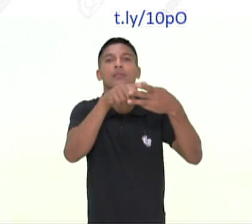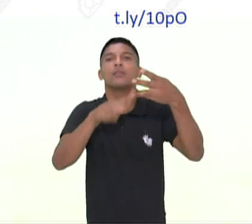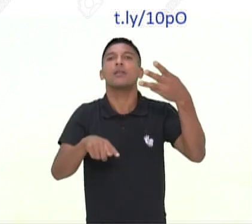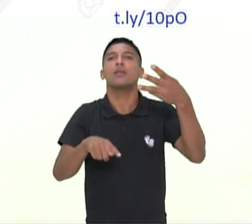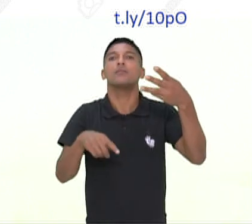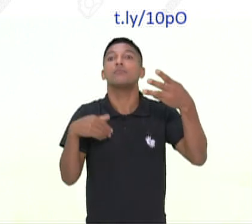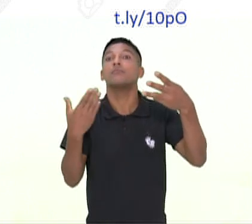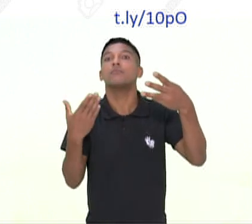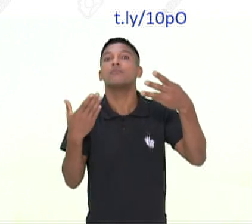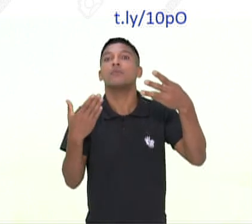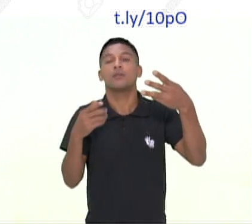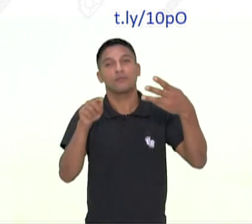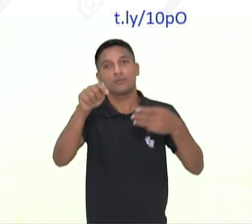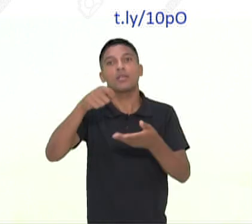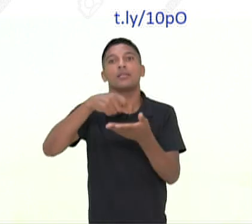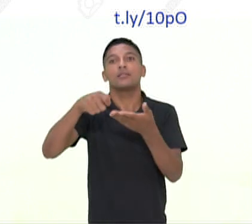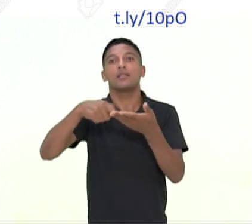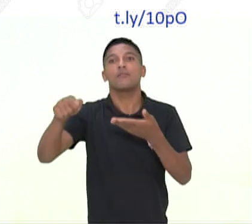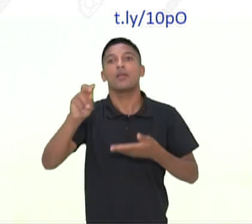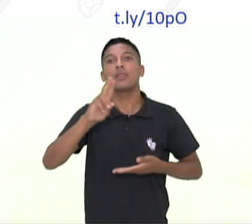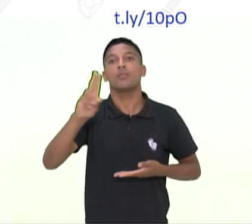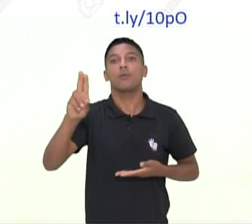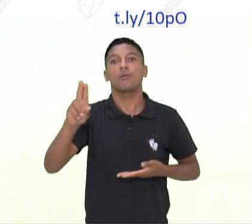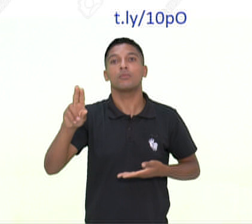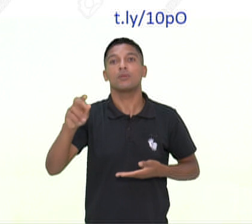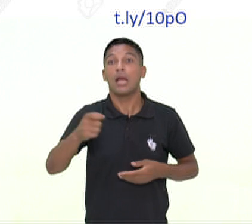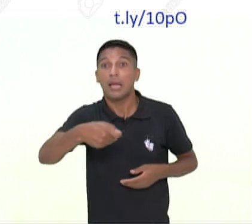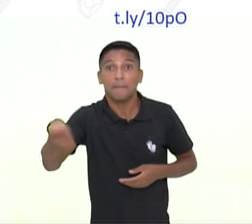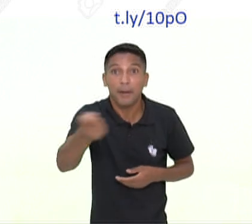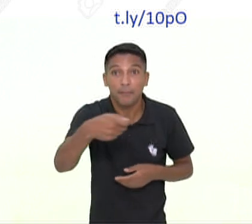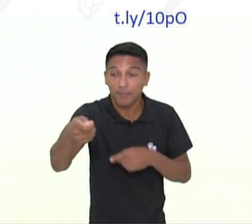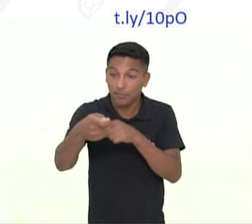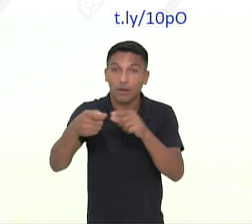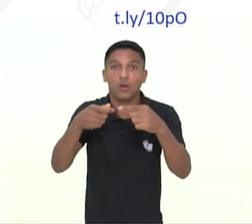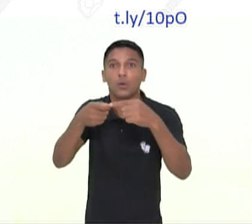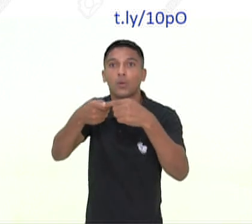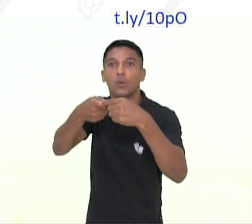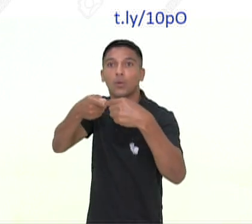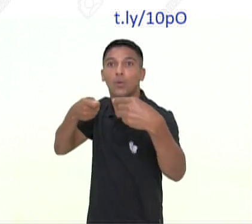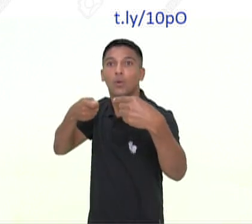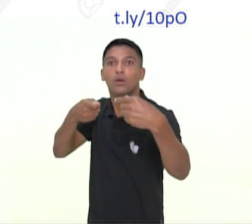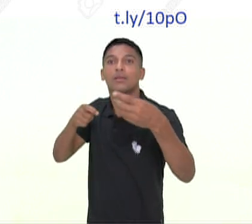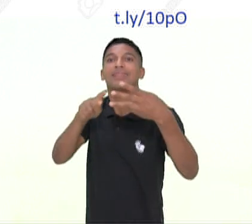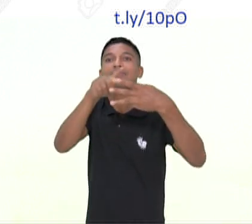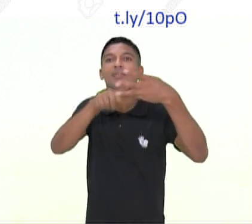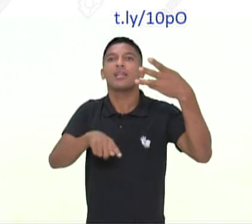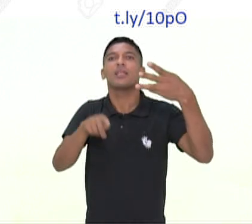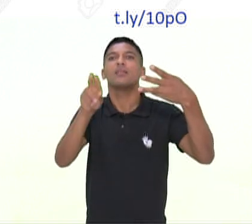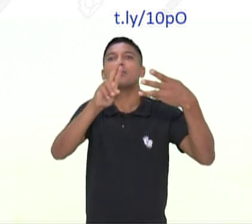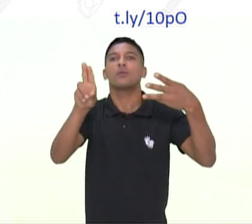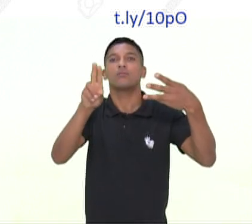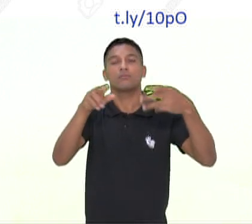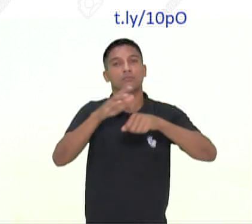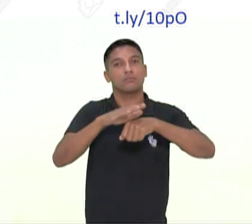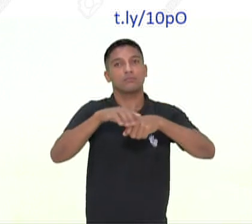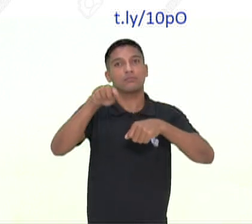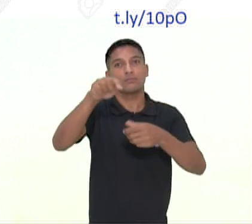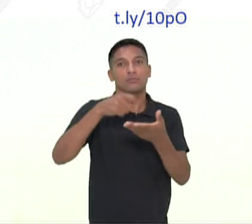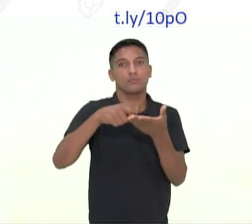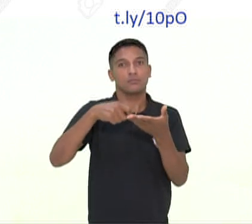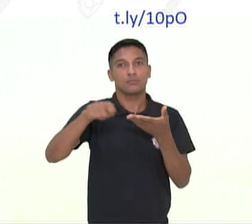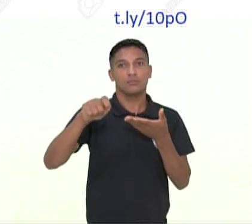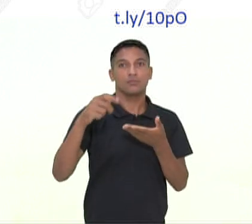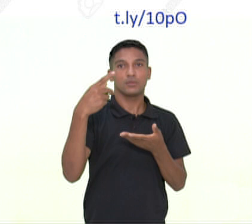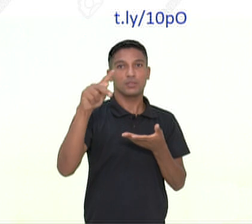alternativa eu quero é que você escreva aí pode ser no seu caderno ou mesmo tem te responder